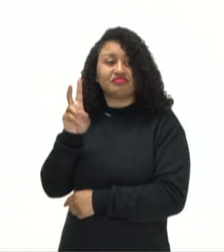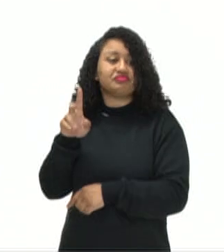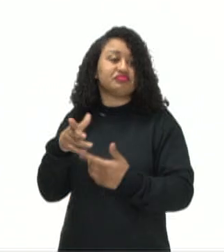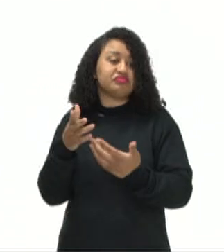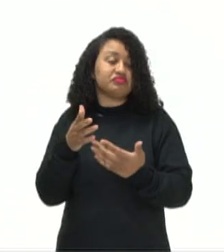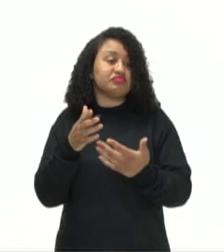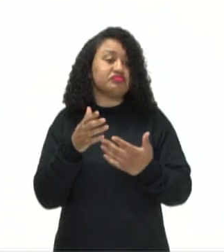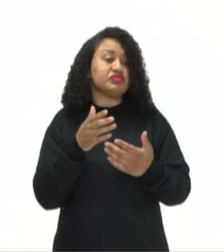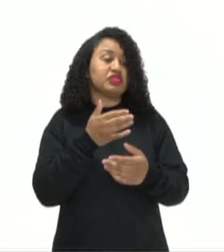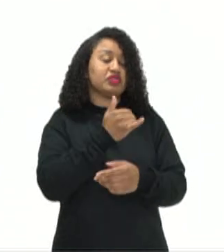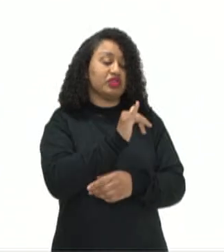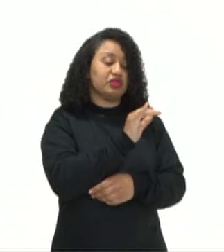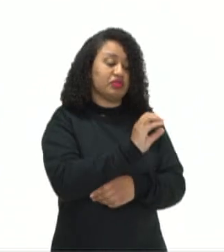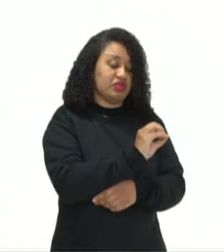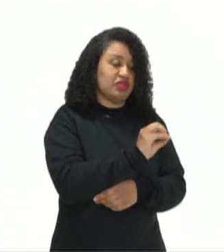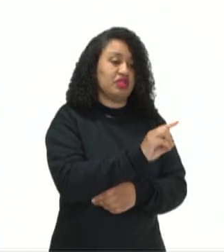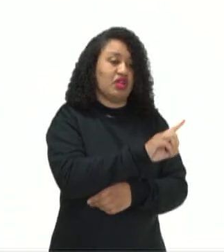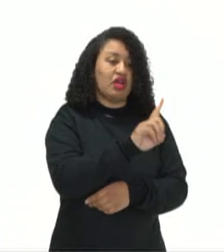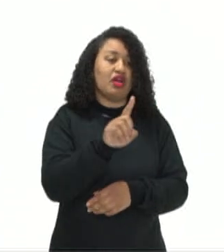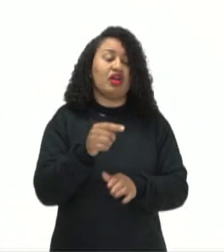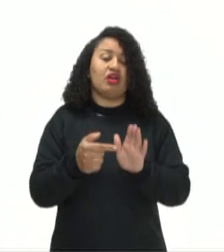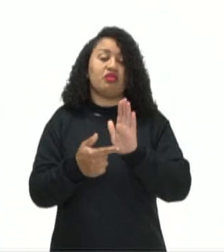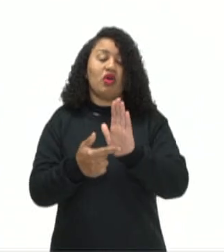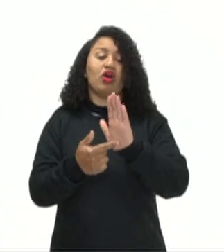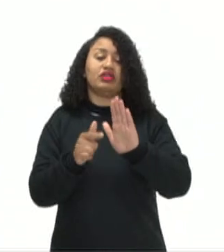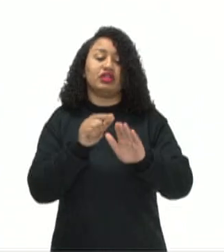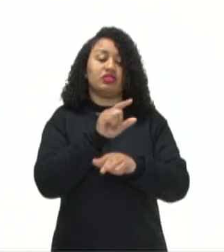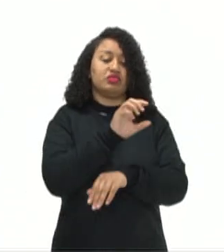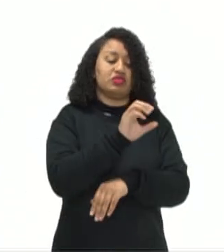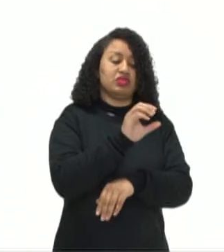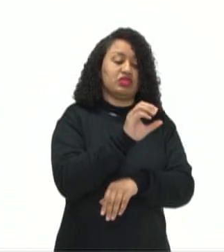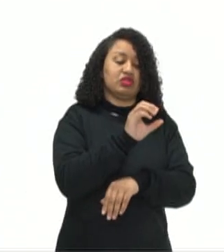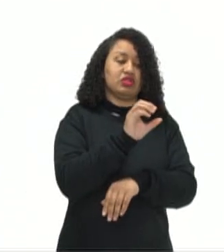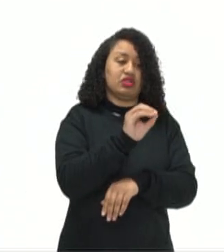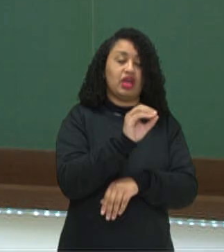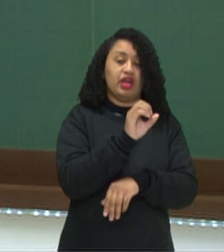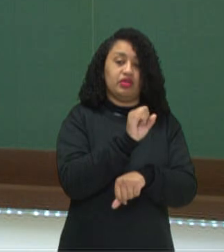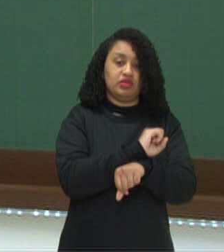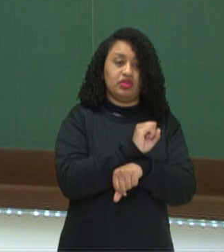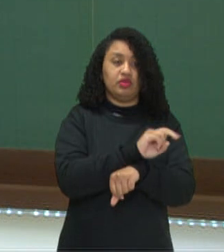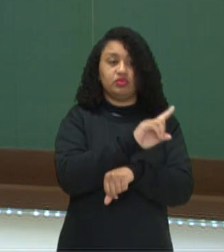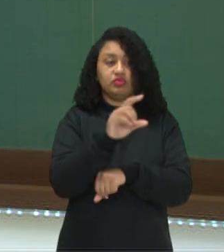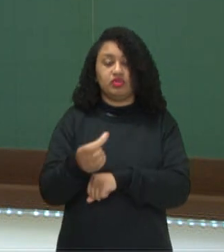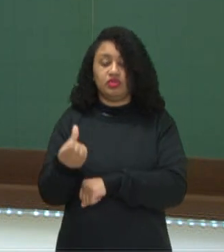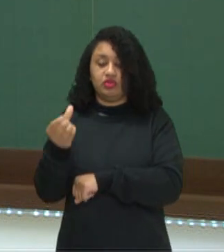0 e o nosso x, que representa as raízes, é 0 segundos e 6 segundos.